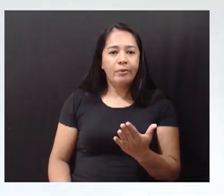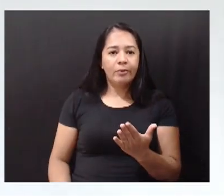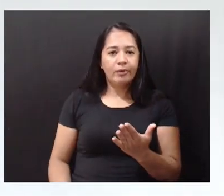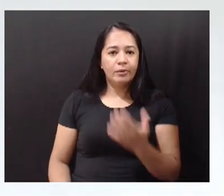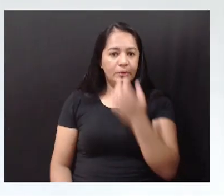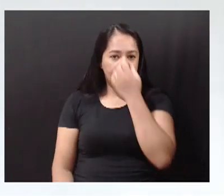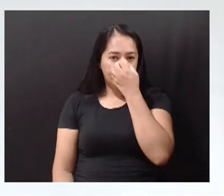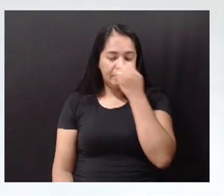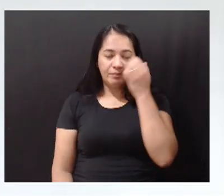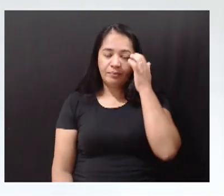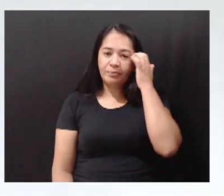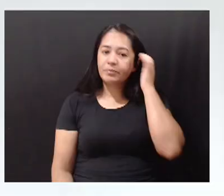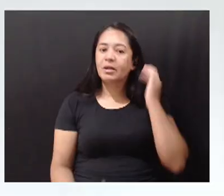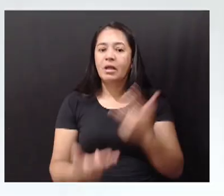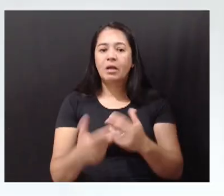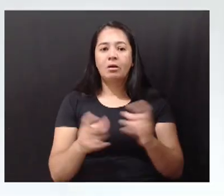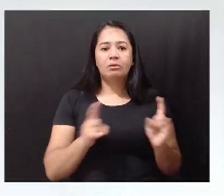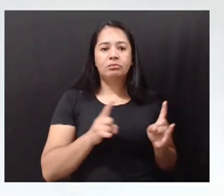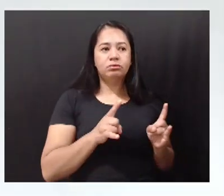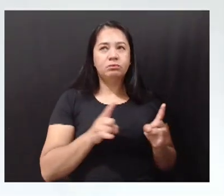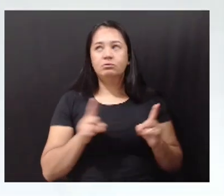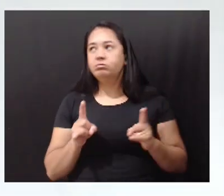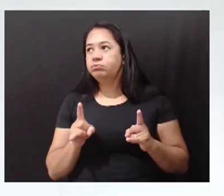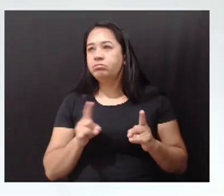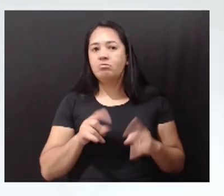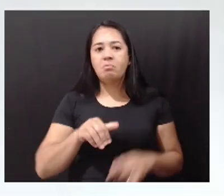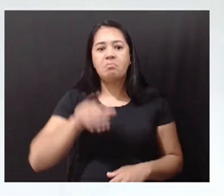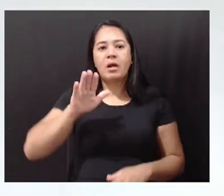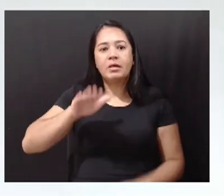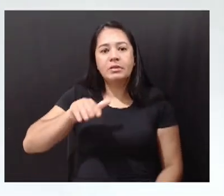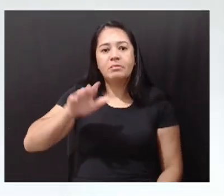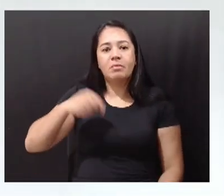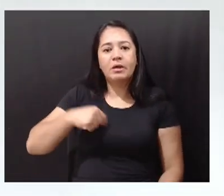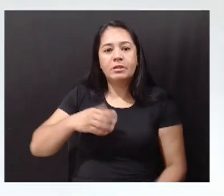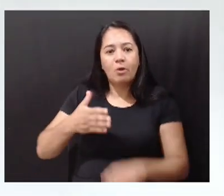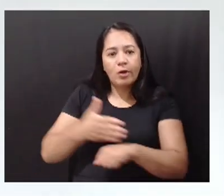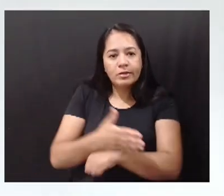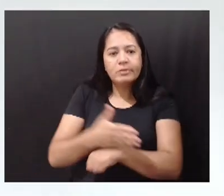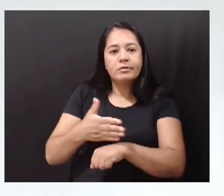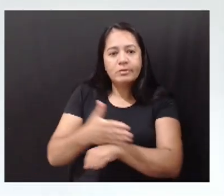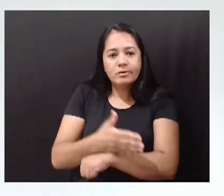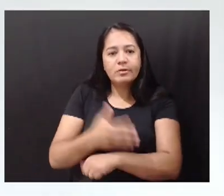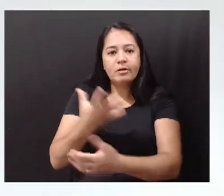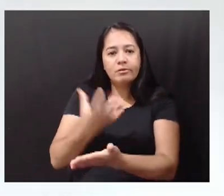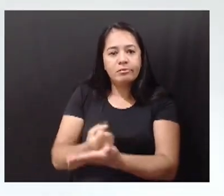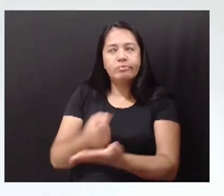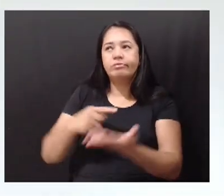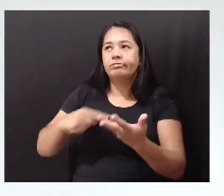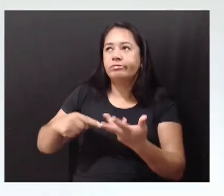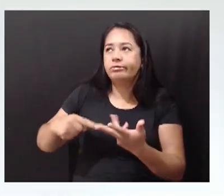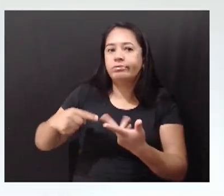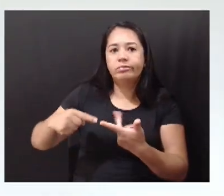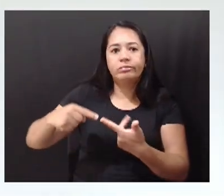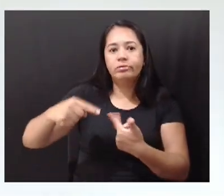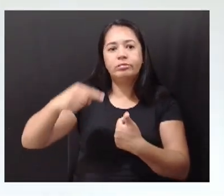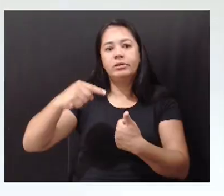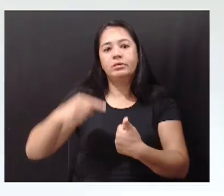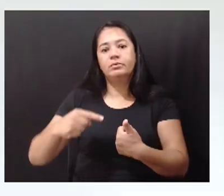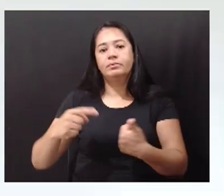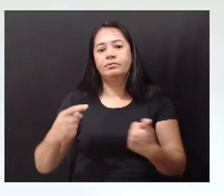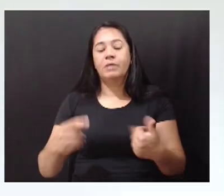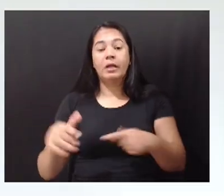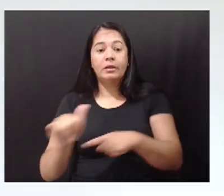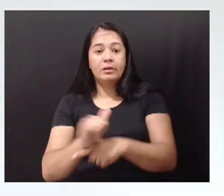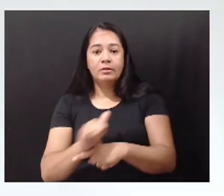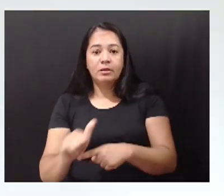coisa robotizada. Quanto mais eu acesso os aplicativos, as ferramentas que eu